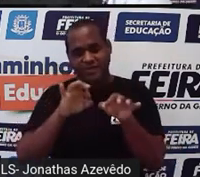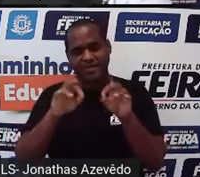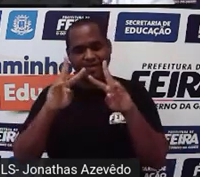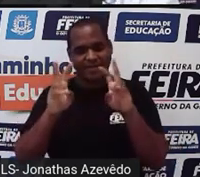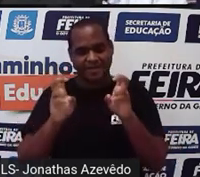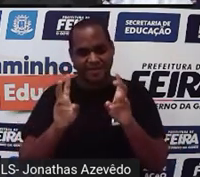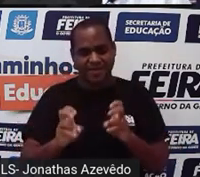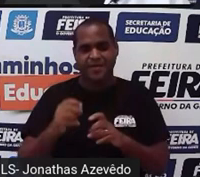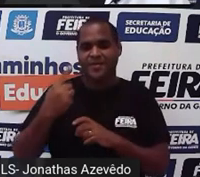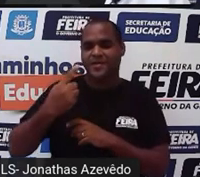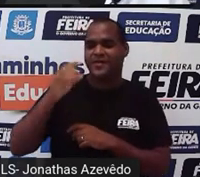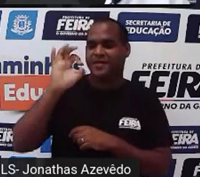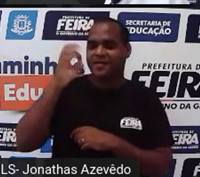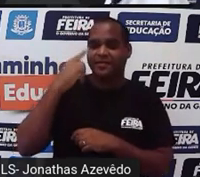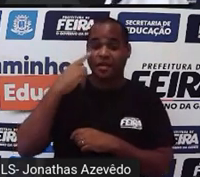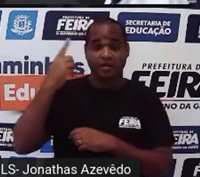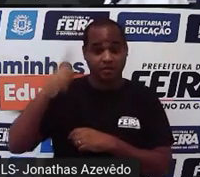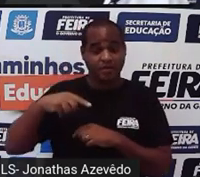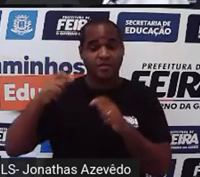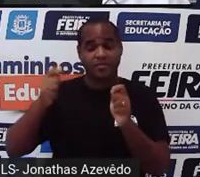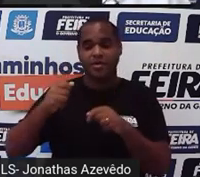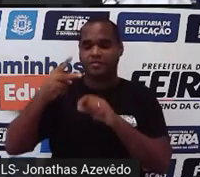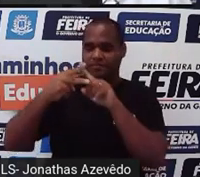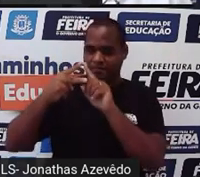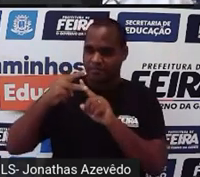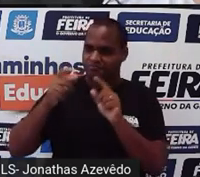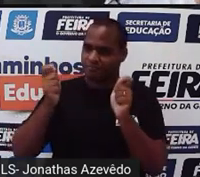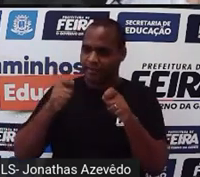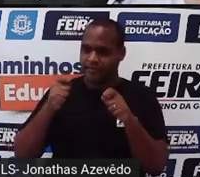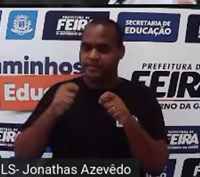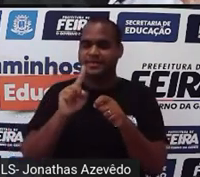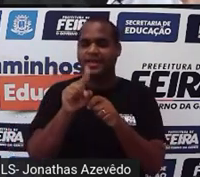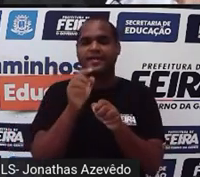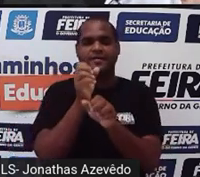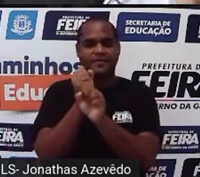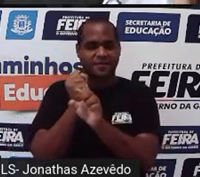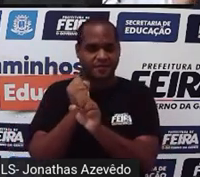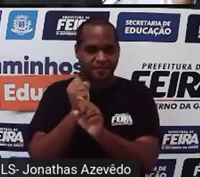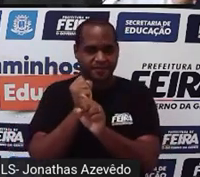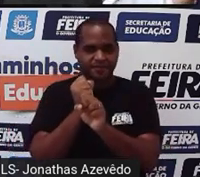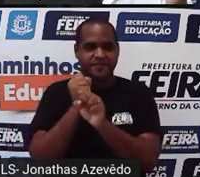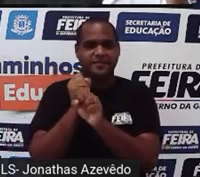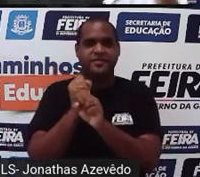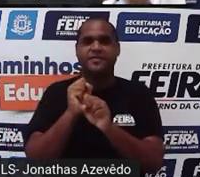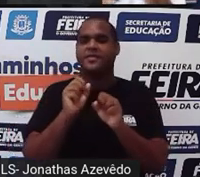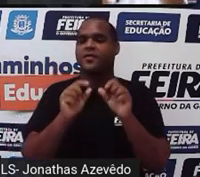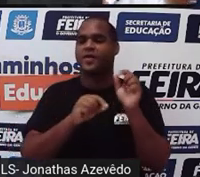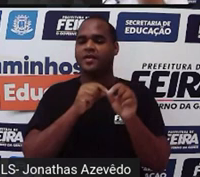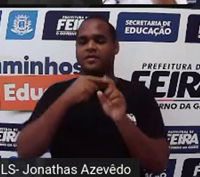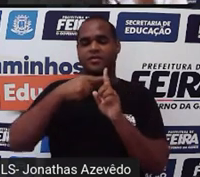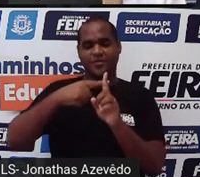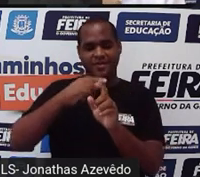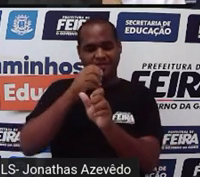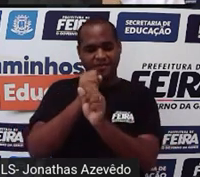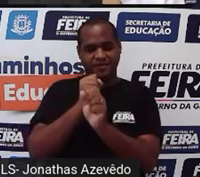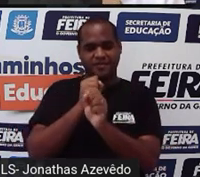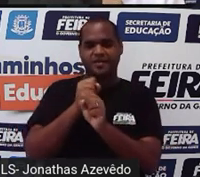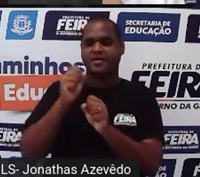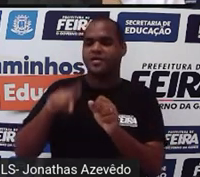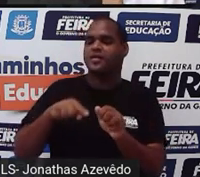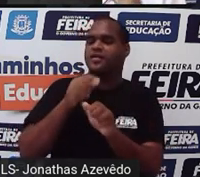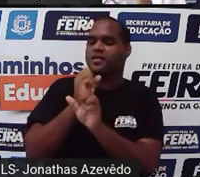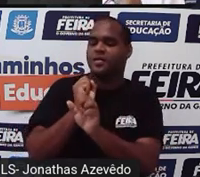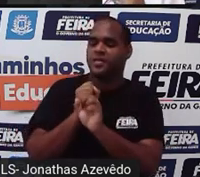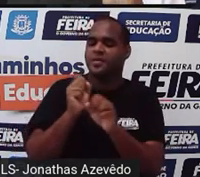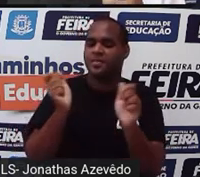sistemas de equação do primeiro grau com duas incógnitas essas uma né porque o nome é adição Então a gente vai fazer uma